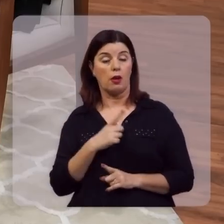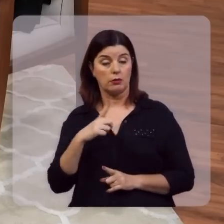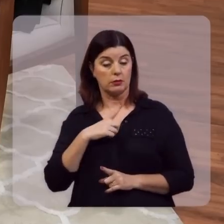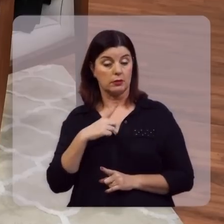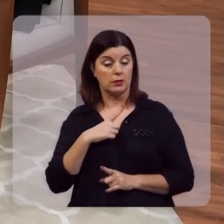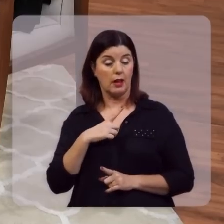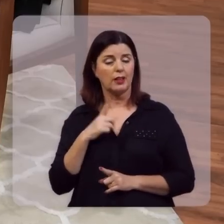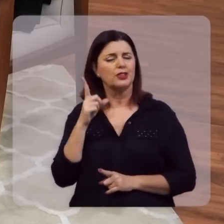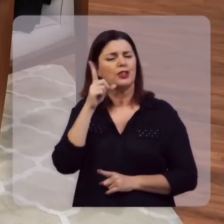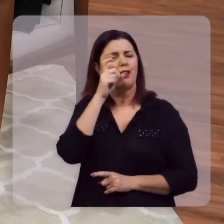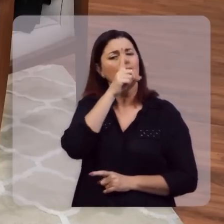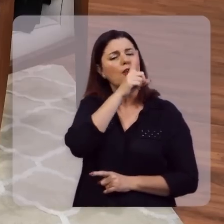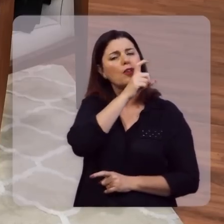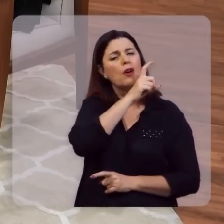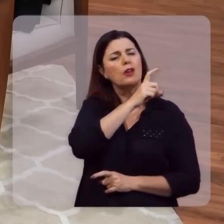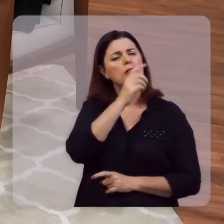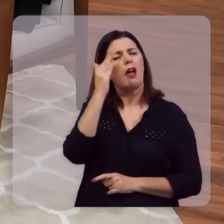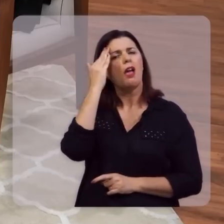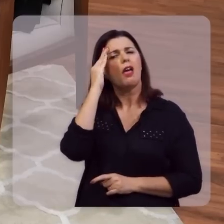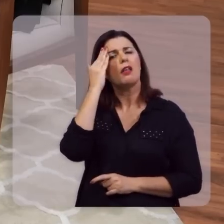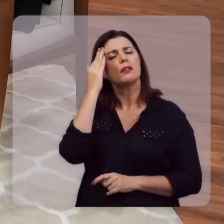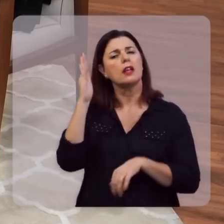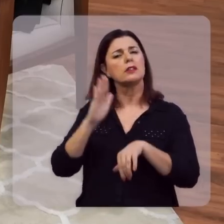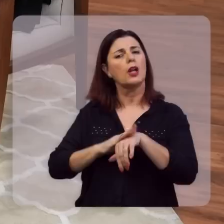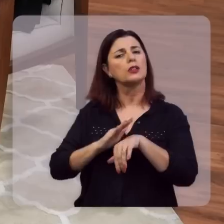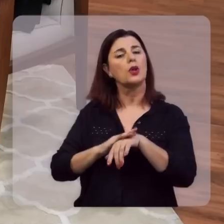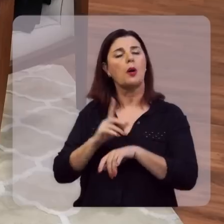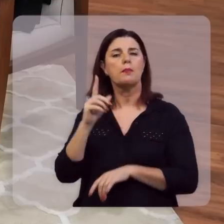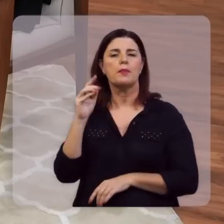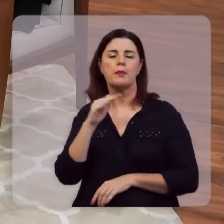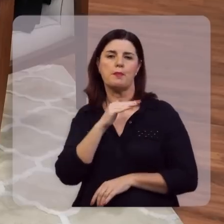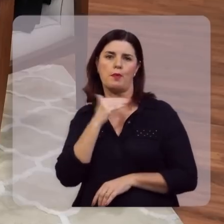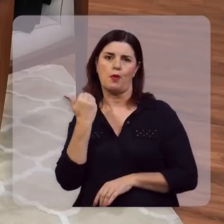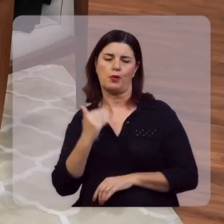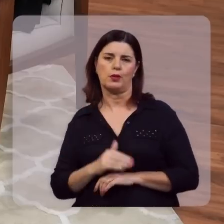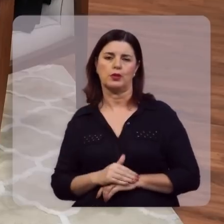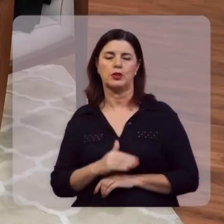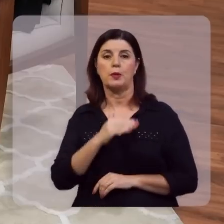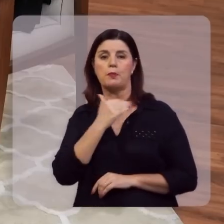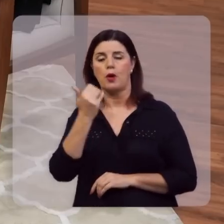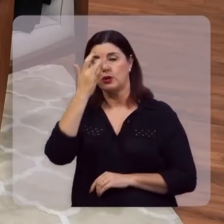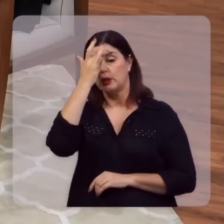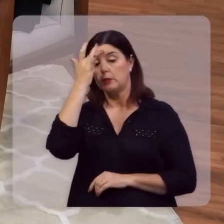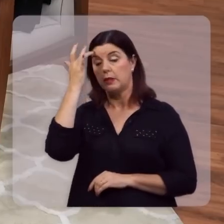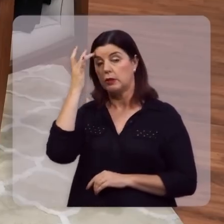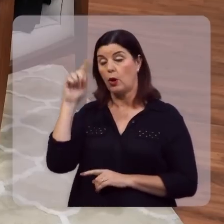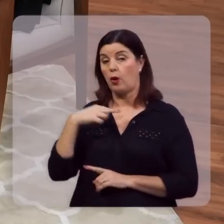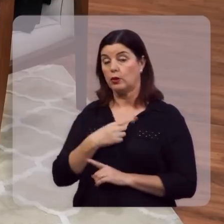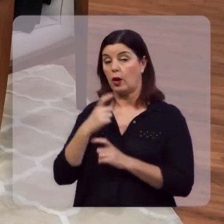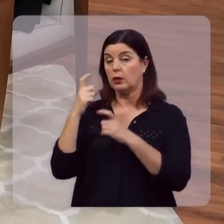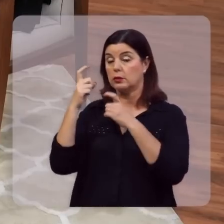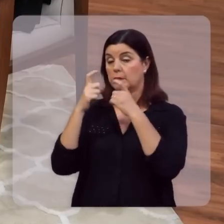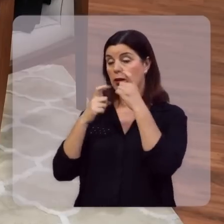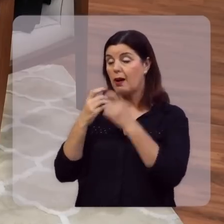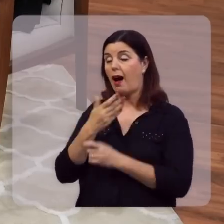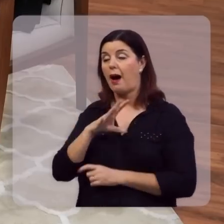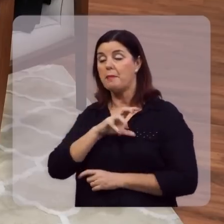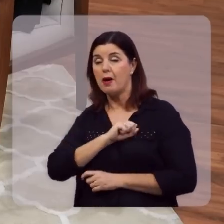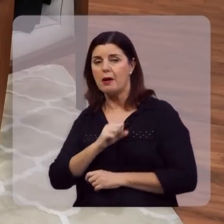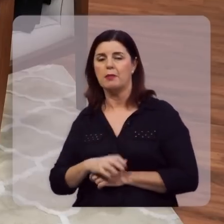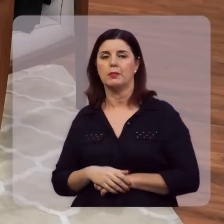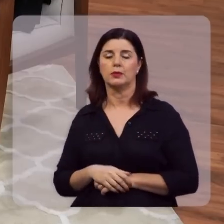vezes dificuldade de lidar com a morte, claro, com a morte de pessoas que nós nos importamos e amamos,